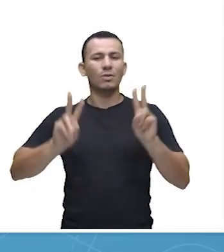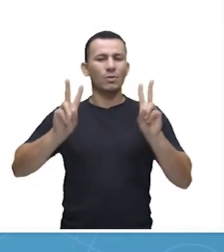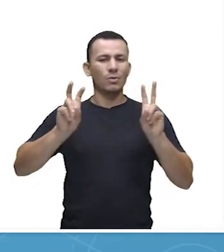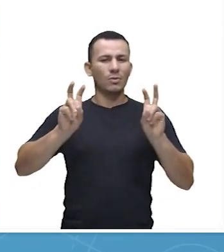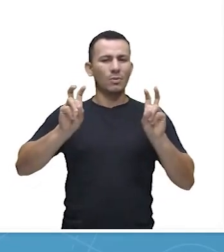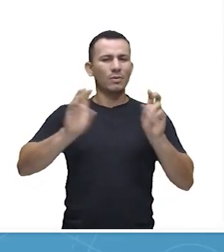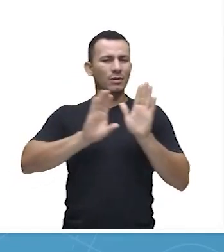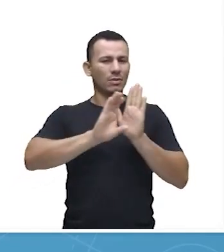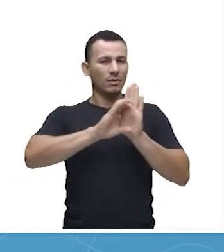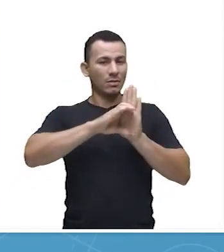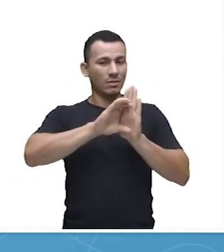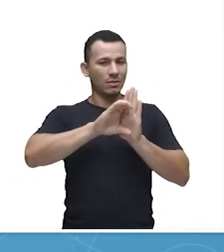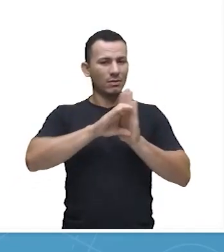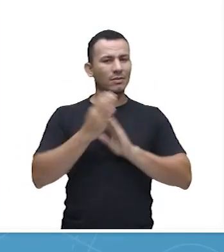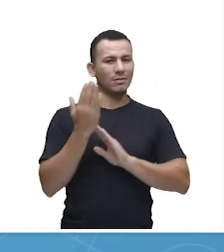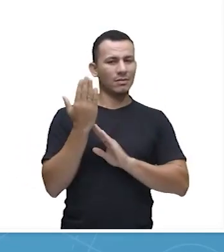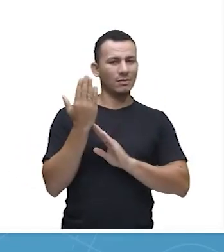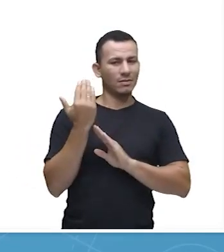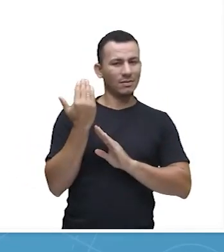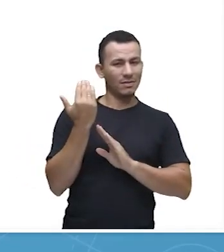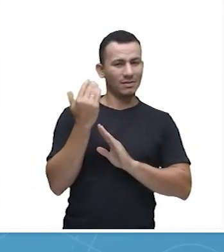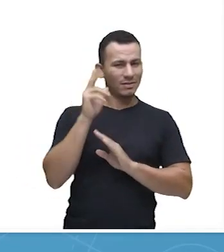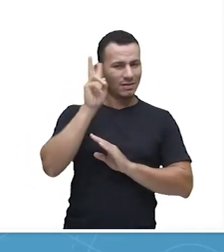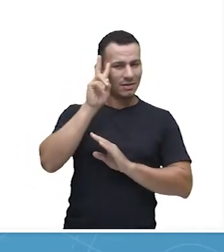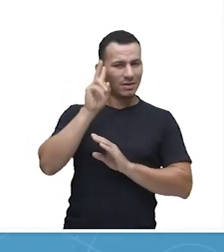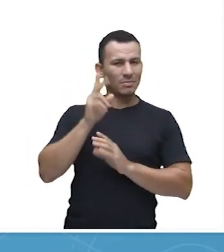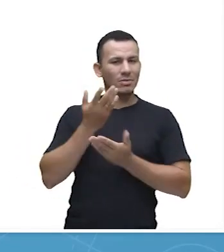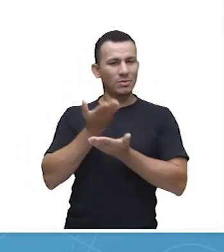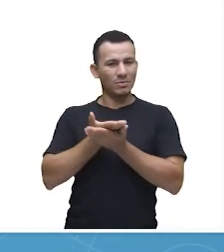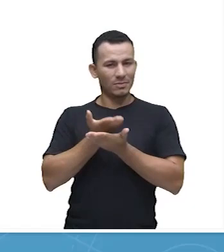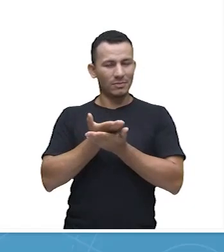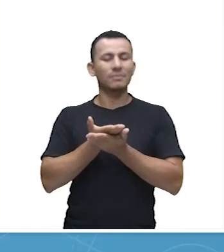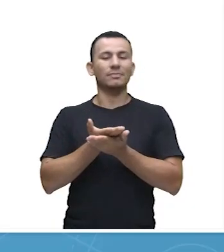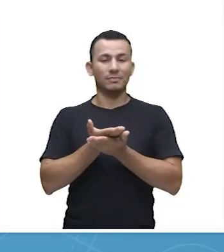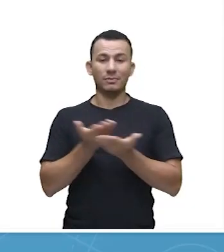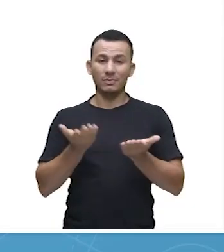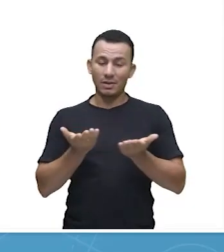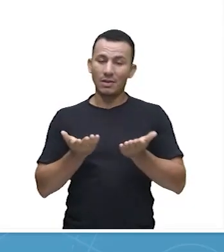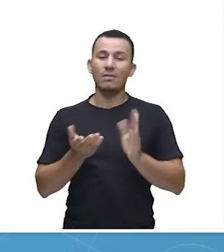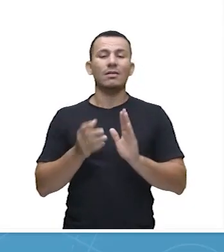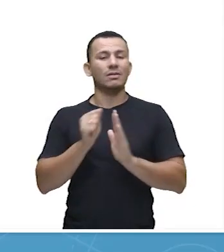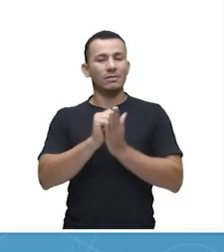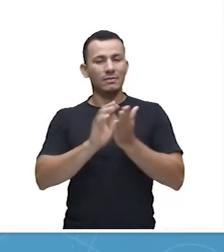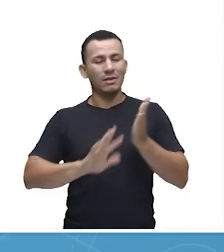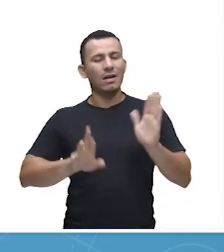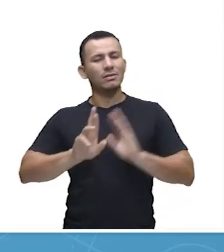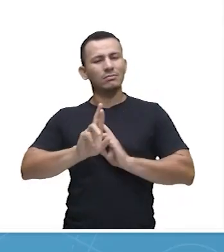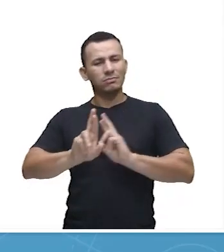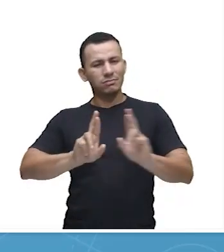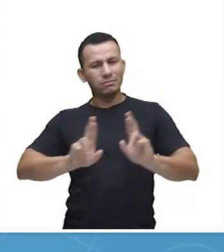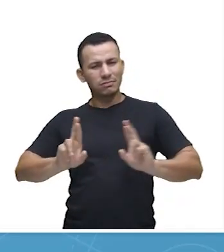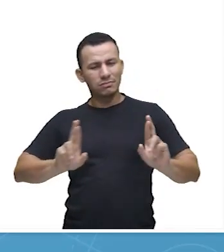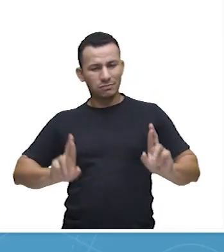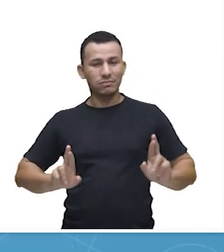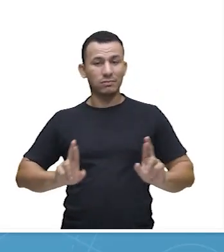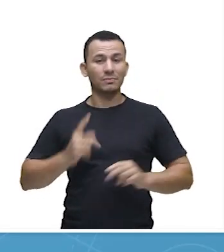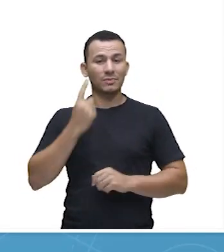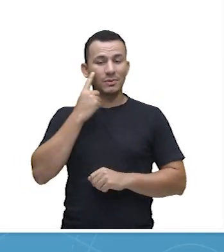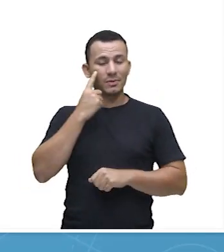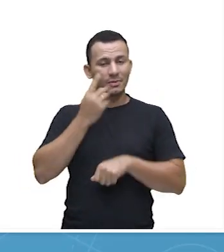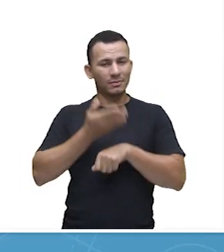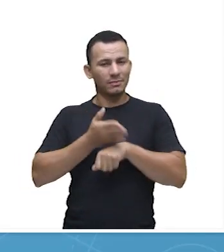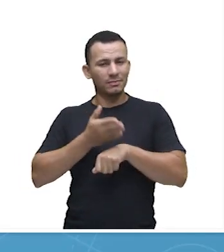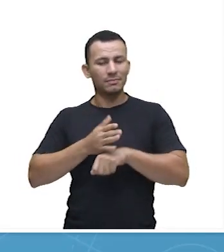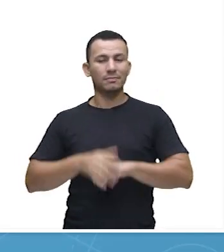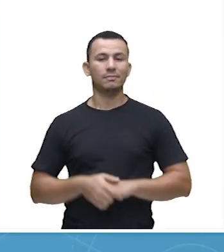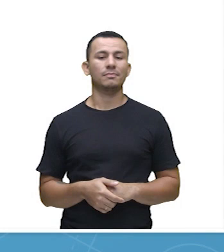gente estudou no nosso último encontro. Vamos rever este conteúdo e relembrar para praticar? Olhem aí, a